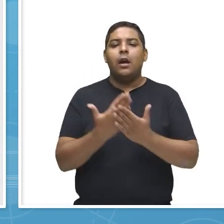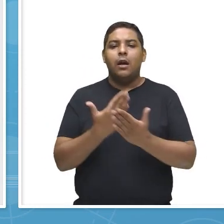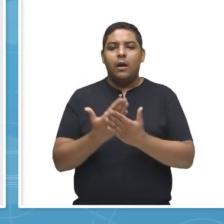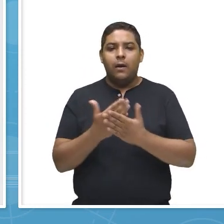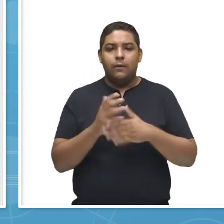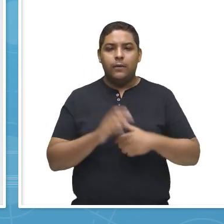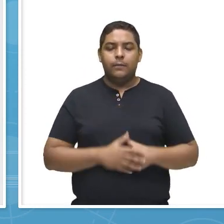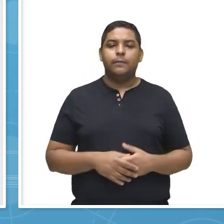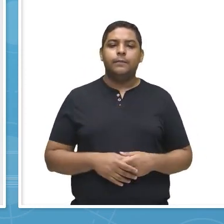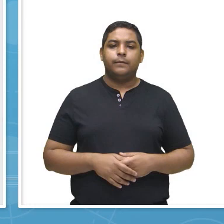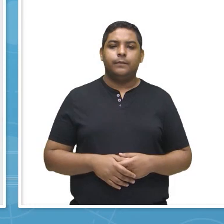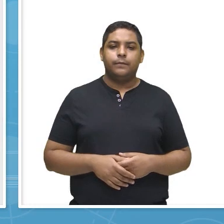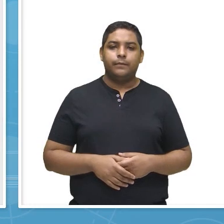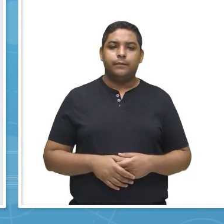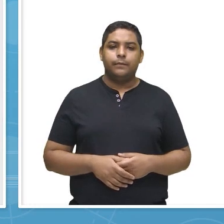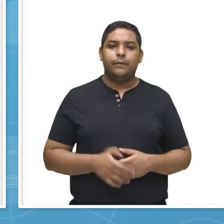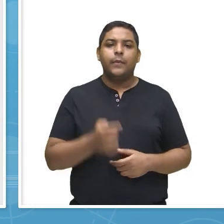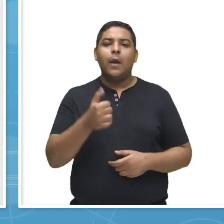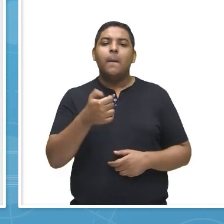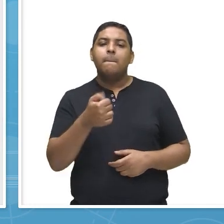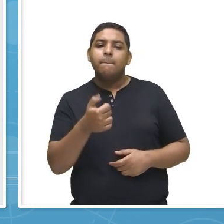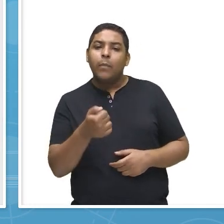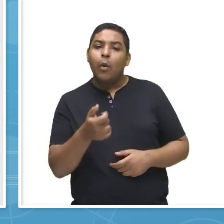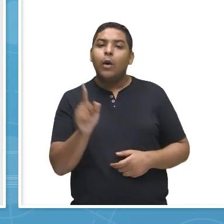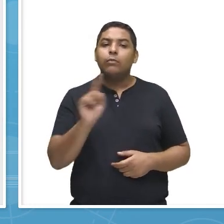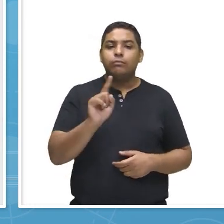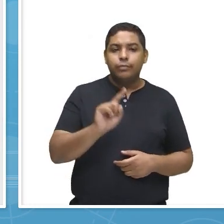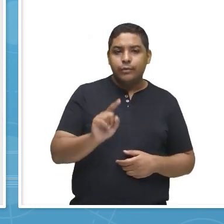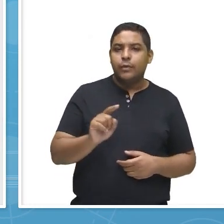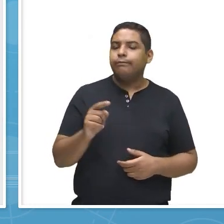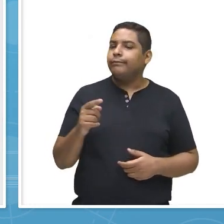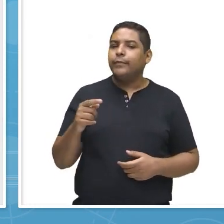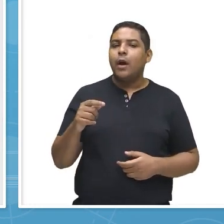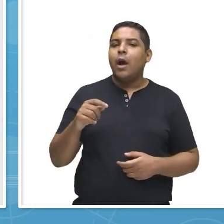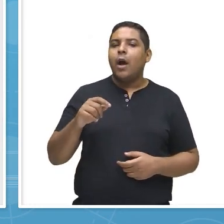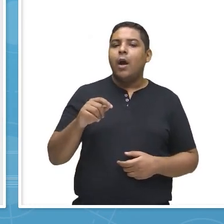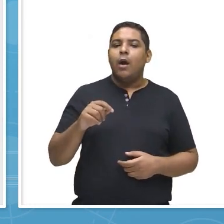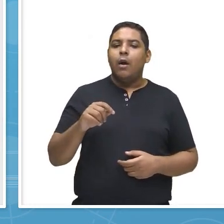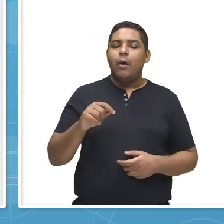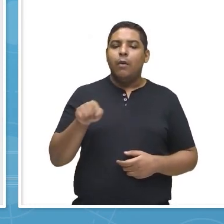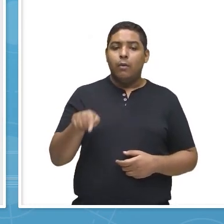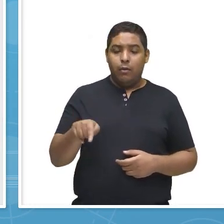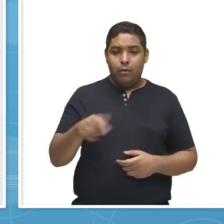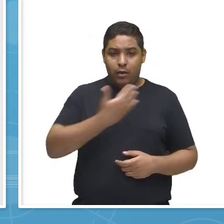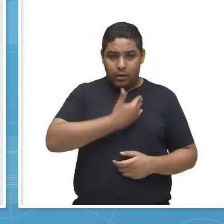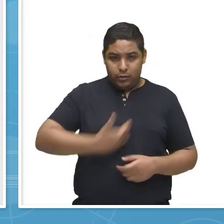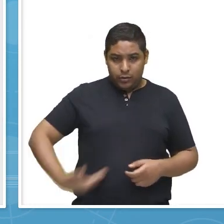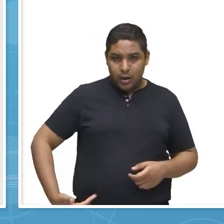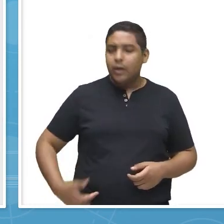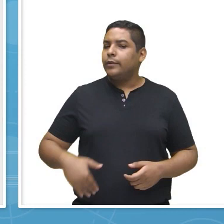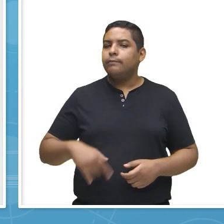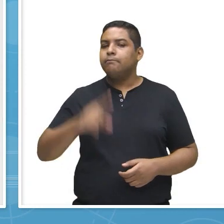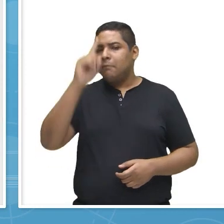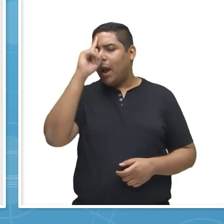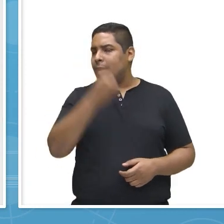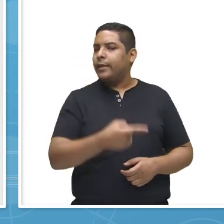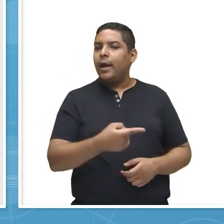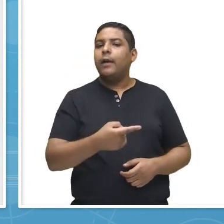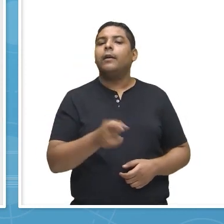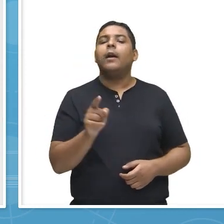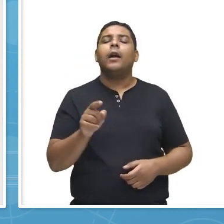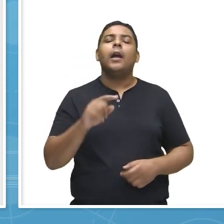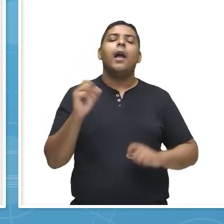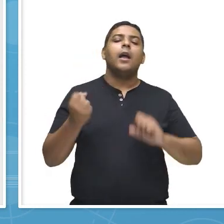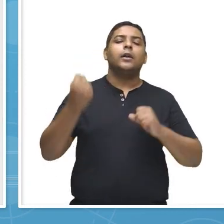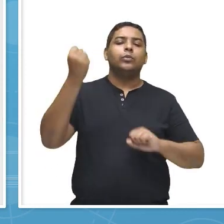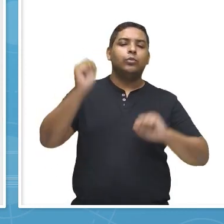mercado, tá? Com pouca ou nenhuma intervenção do Estado. Quem vai mandar dessa economia de mercado? É a indústria, é